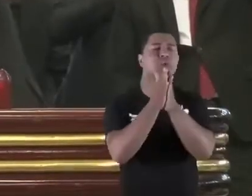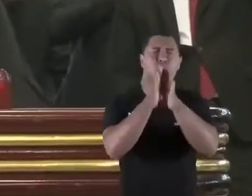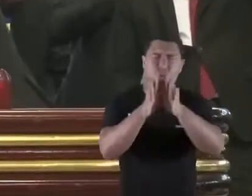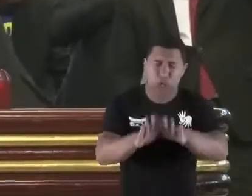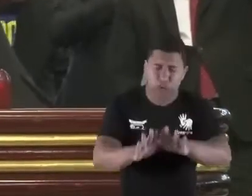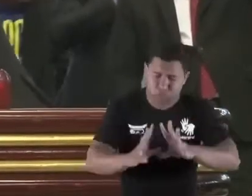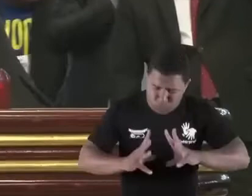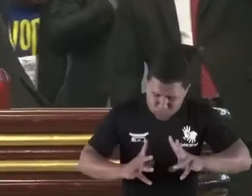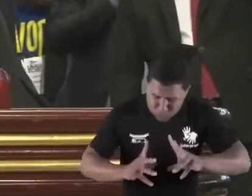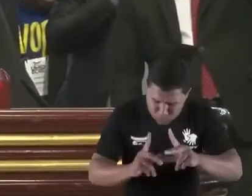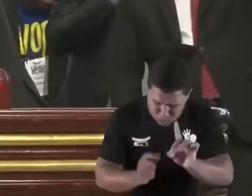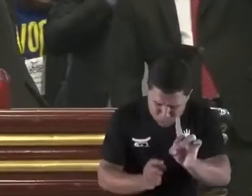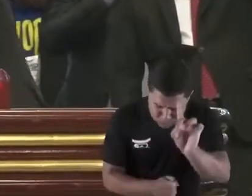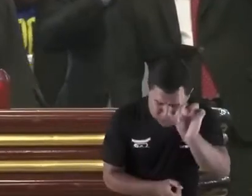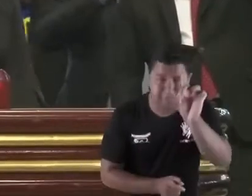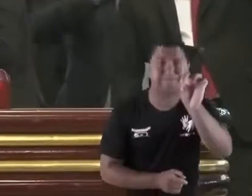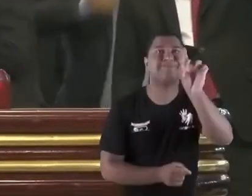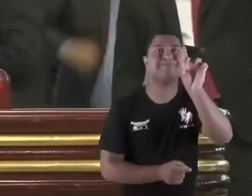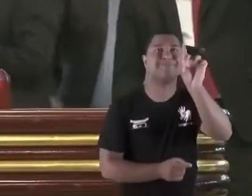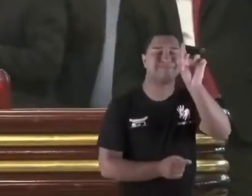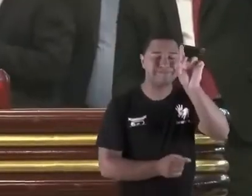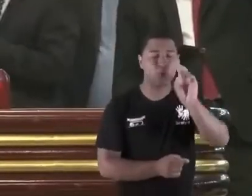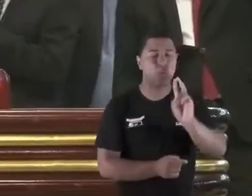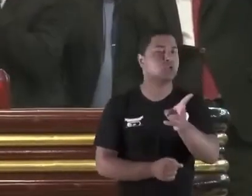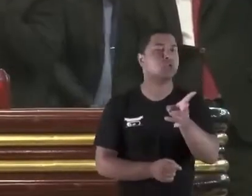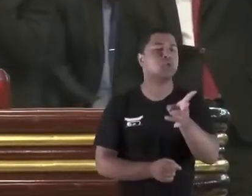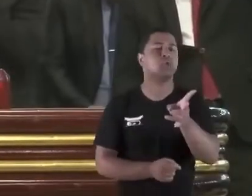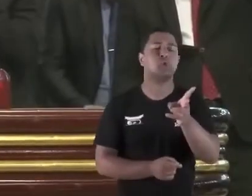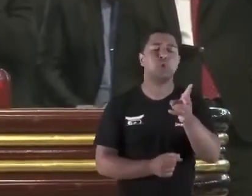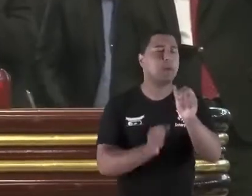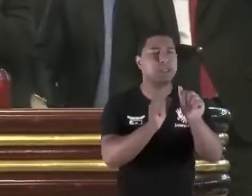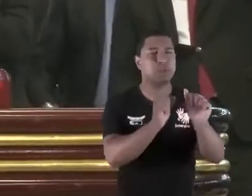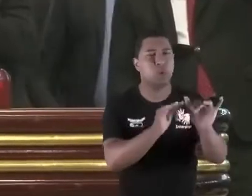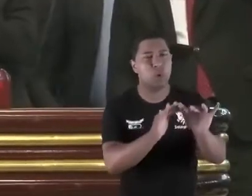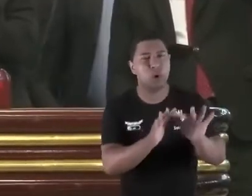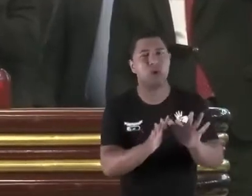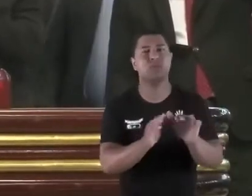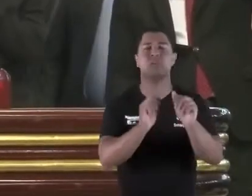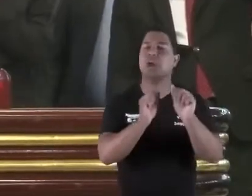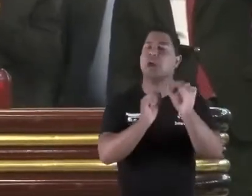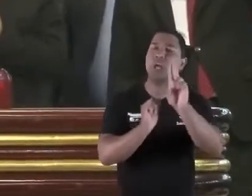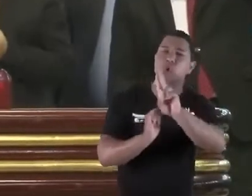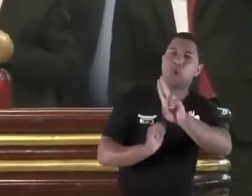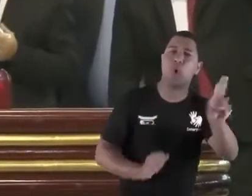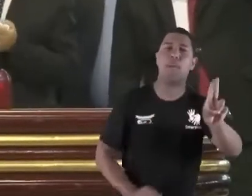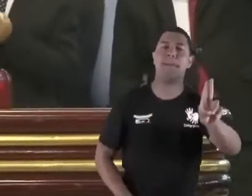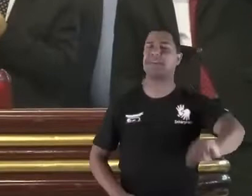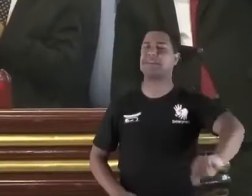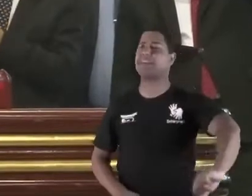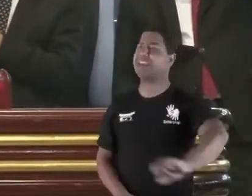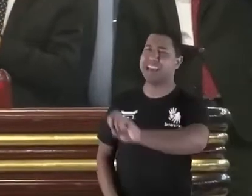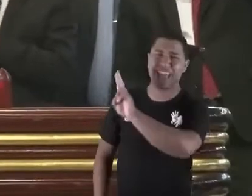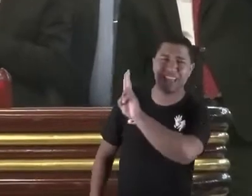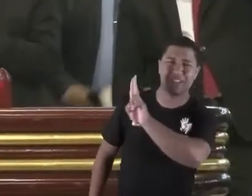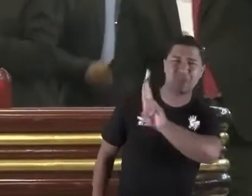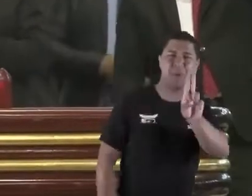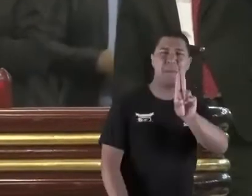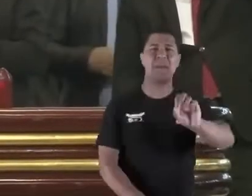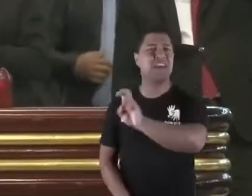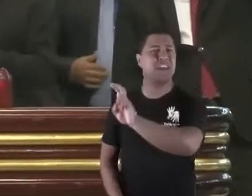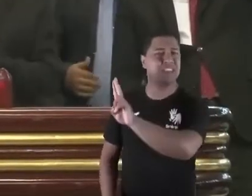Pai, em nome, em nome, em nome, em nome de